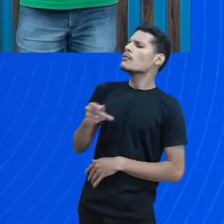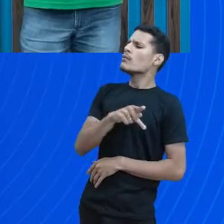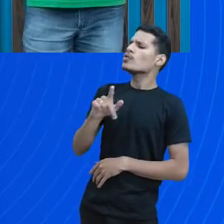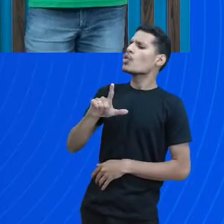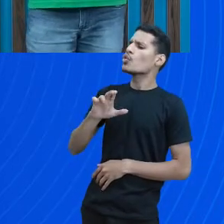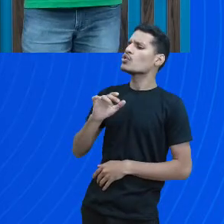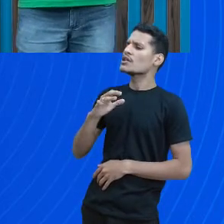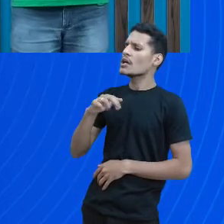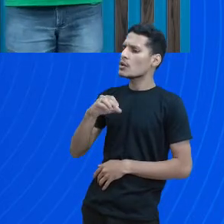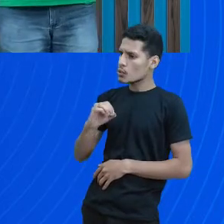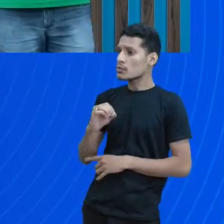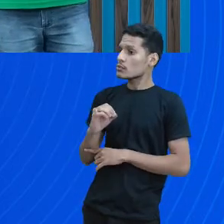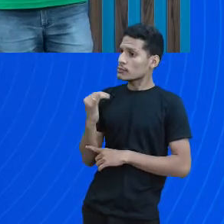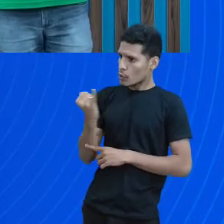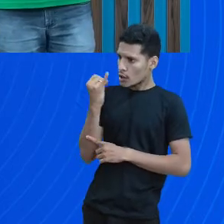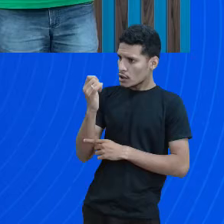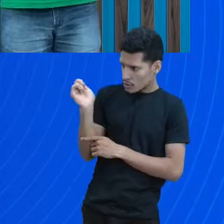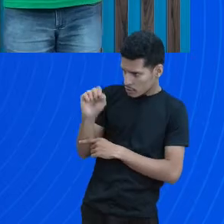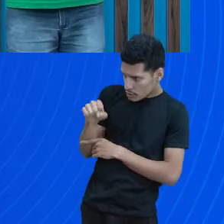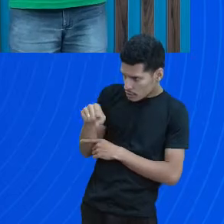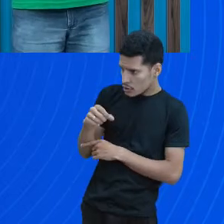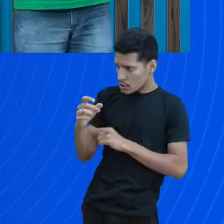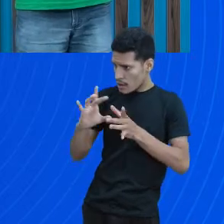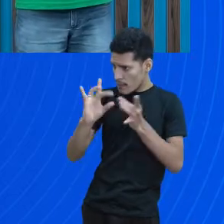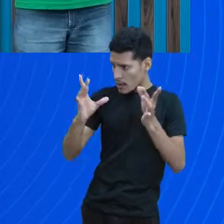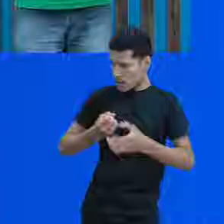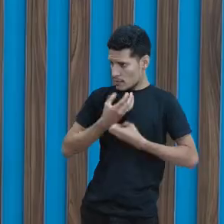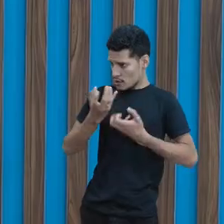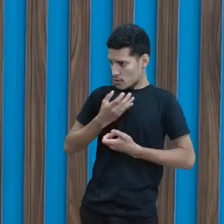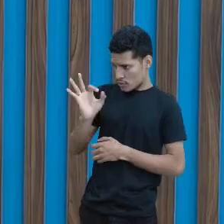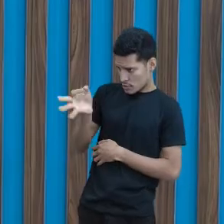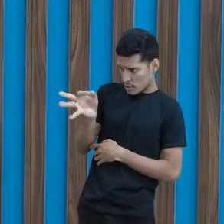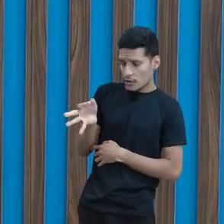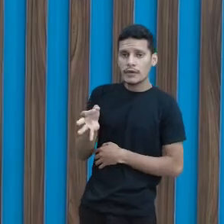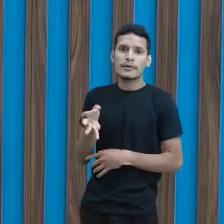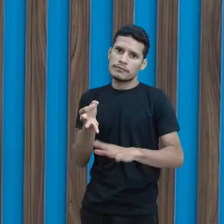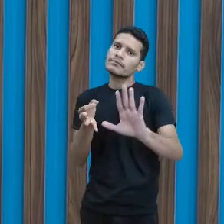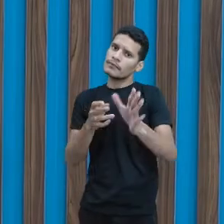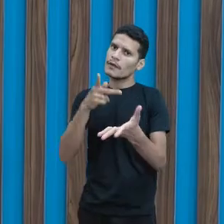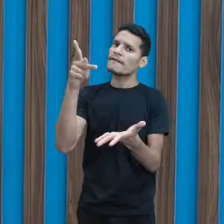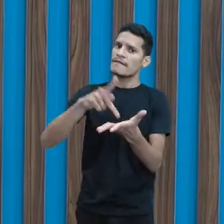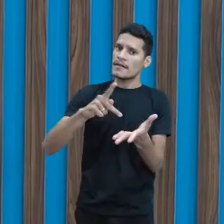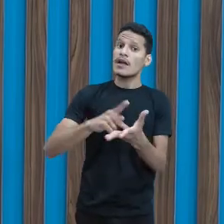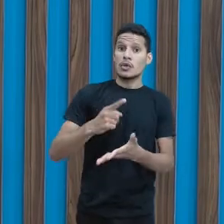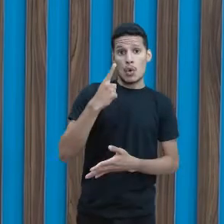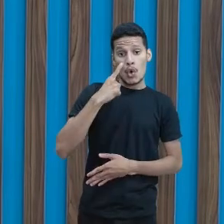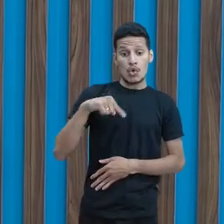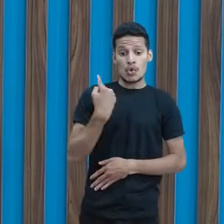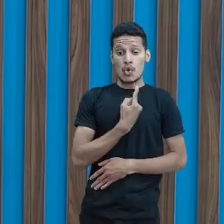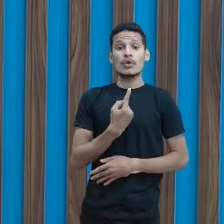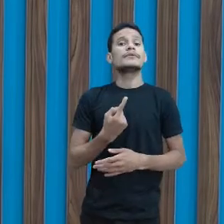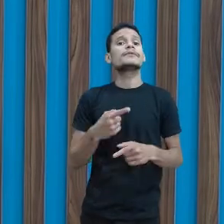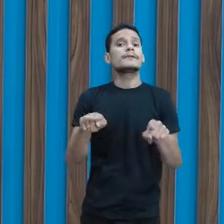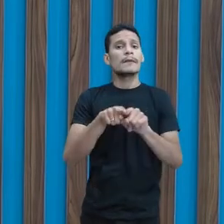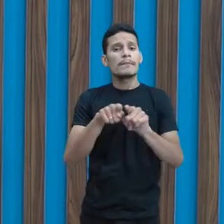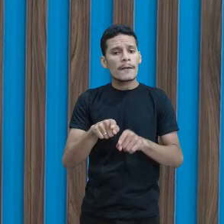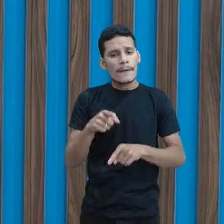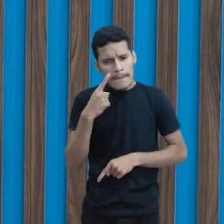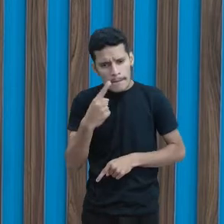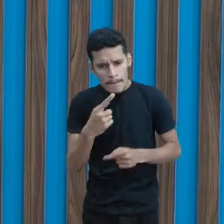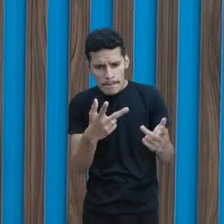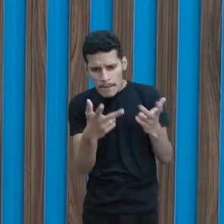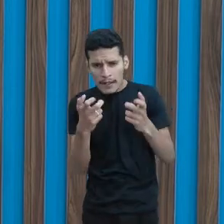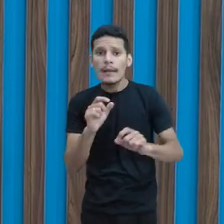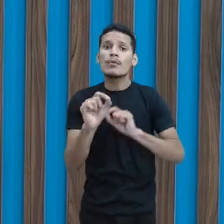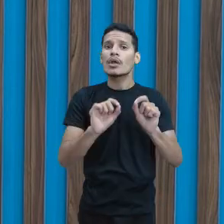é isso a importância dessa liberdade de expressão, meu amigo? Verdade. E a gente observa, né, se a gente for pegar